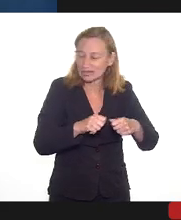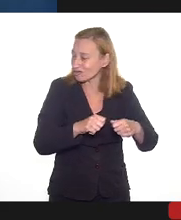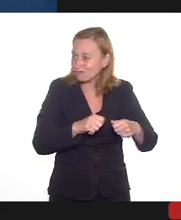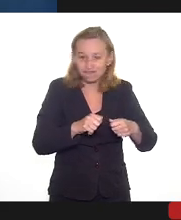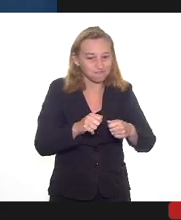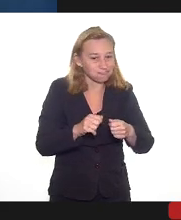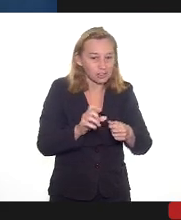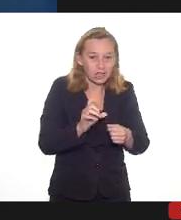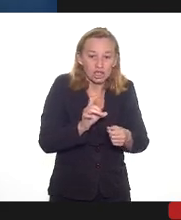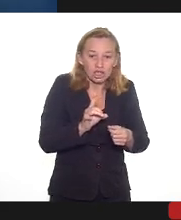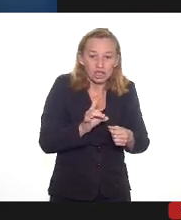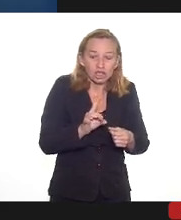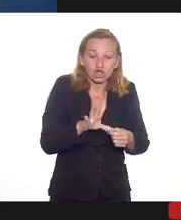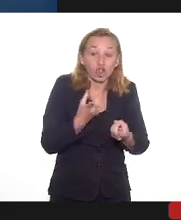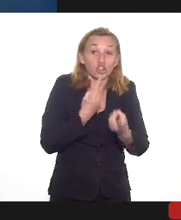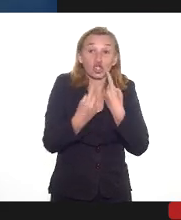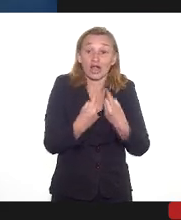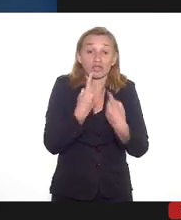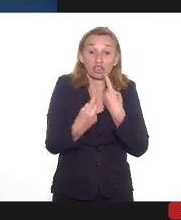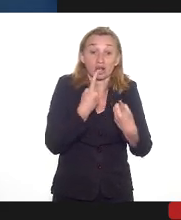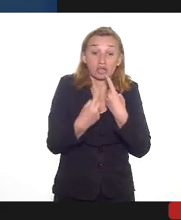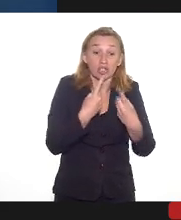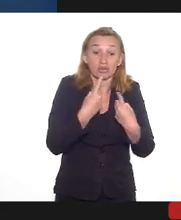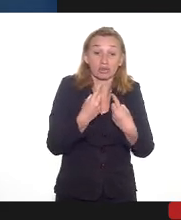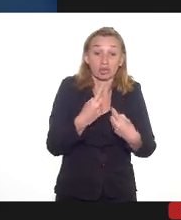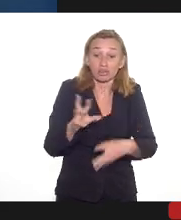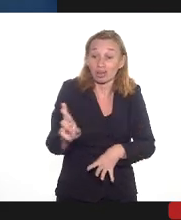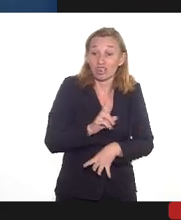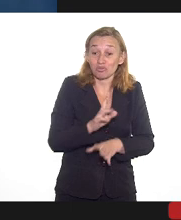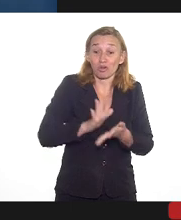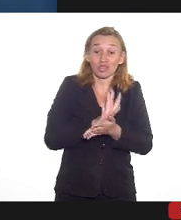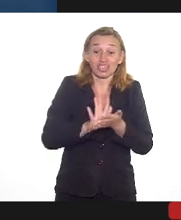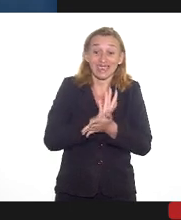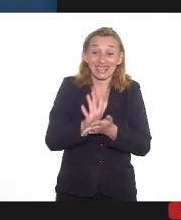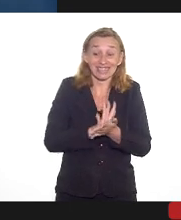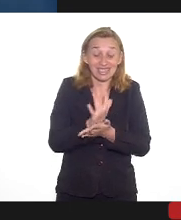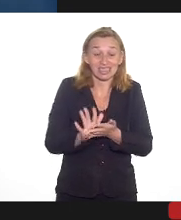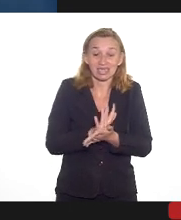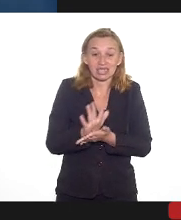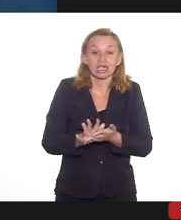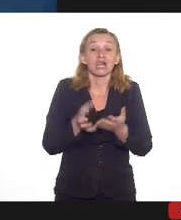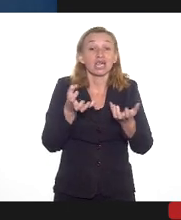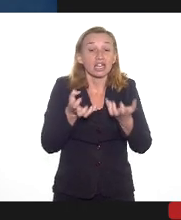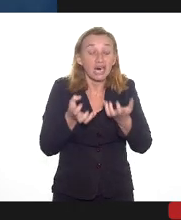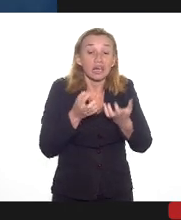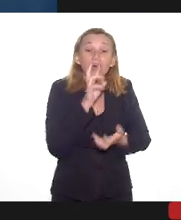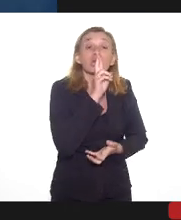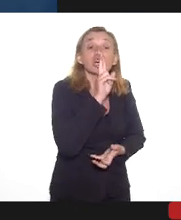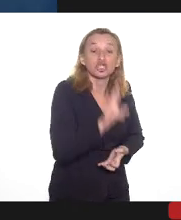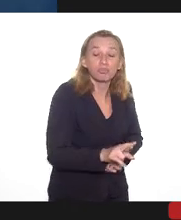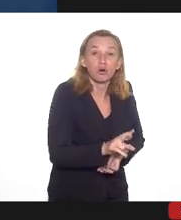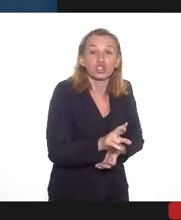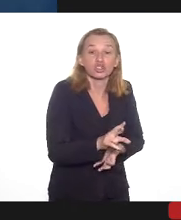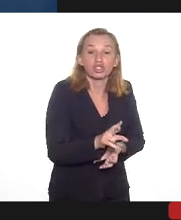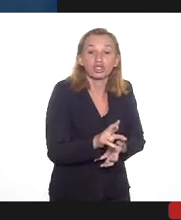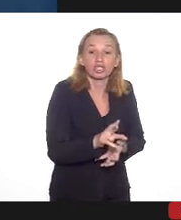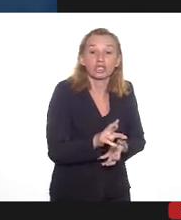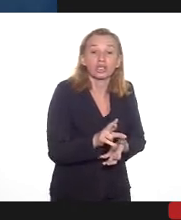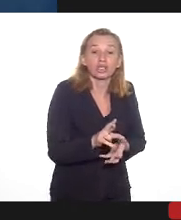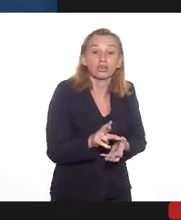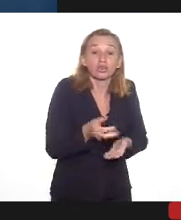o estabelecimento de um diálogo sem uma condução concreta. Queremos uma resposta